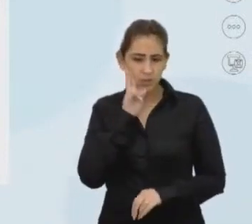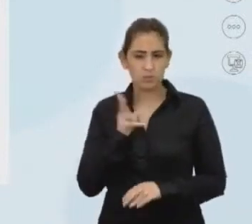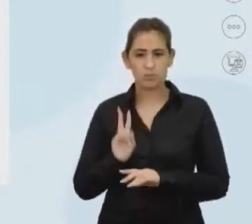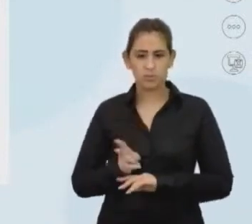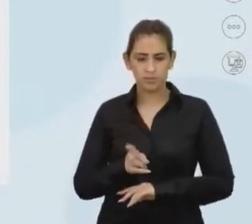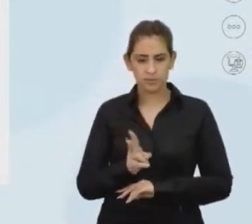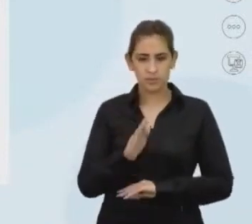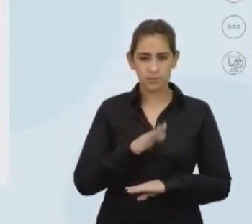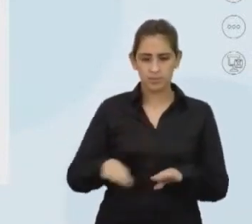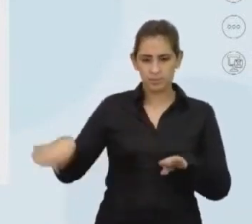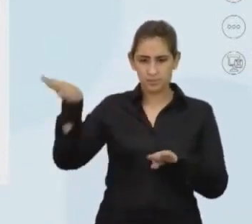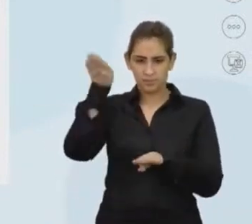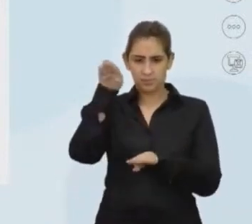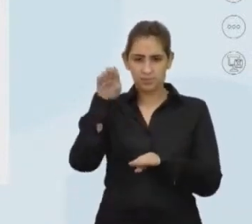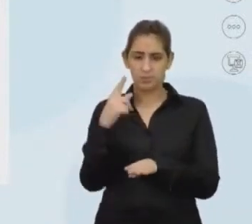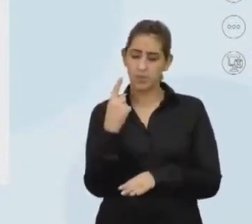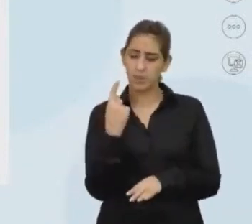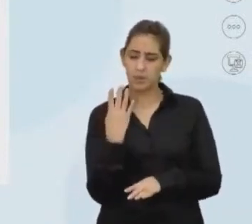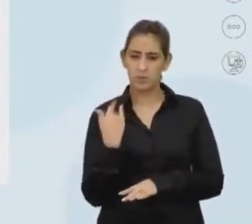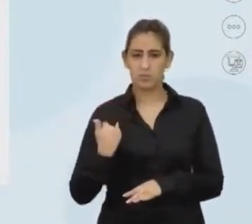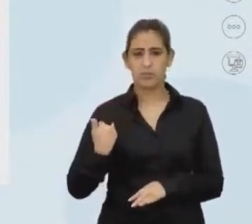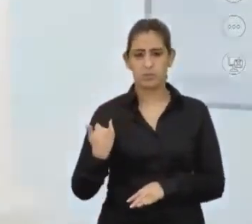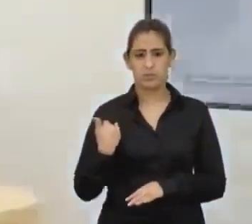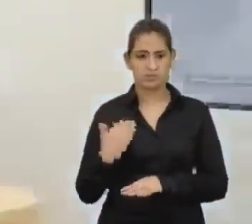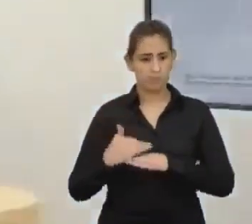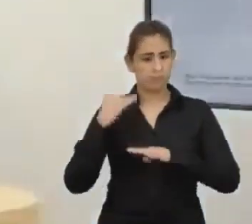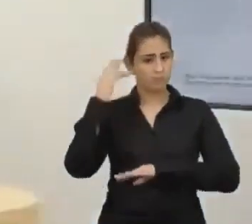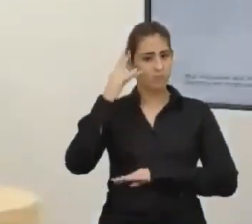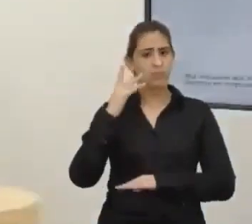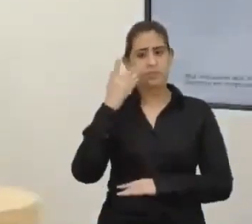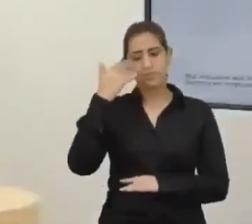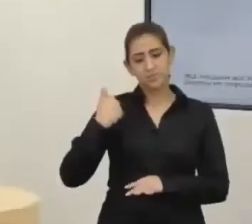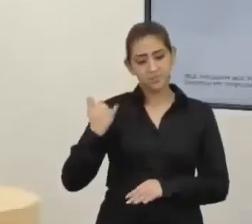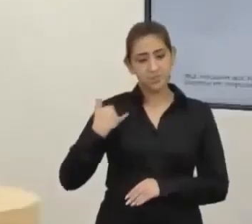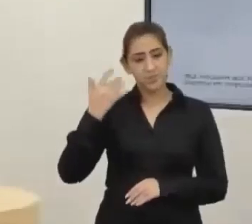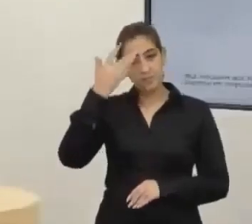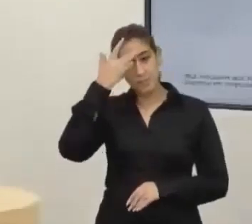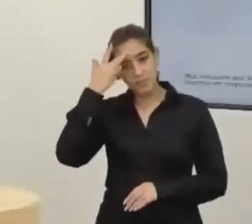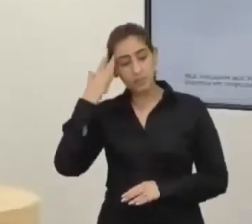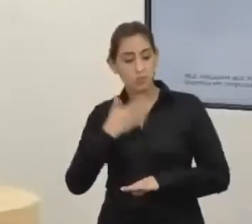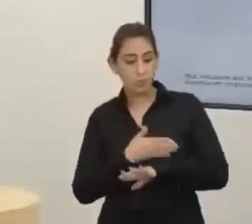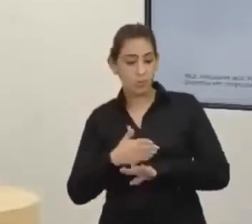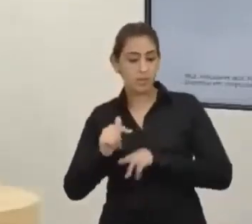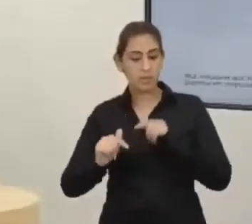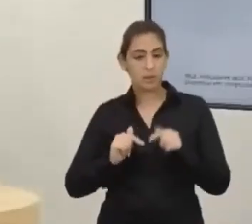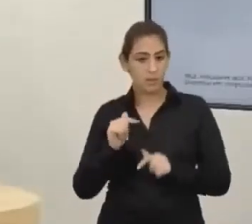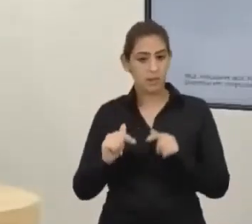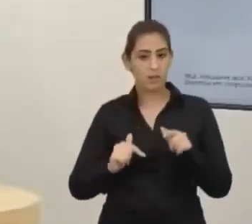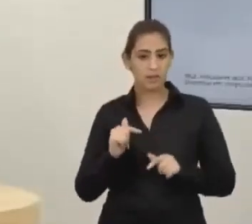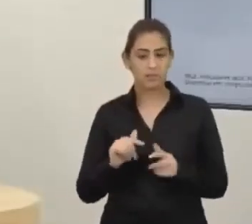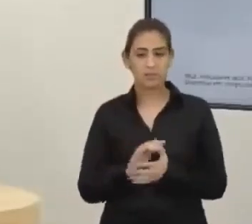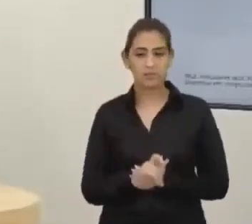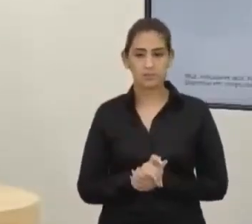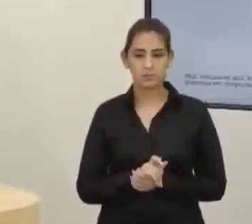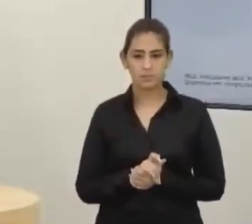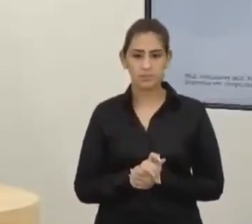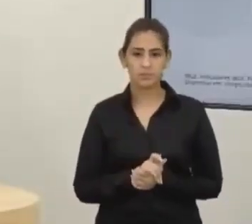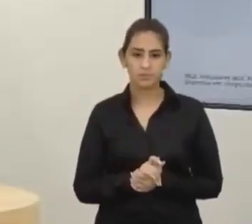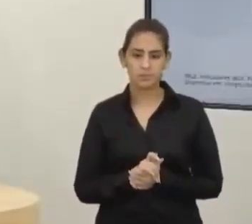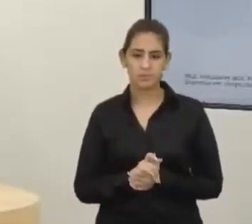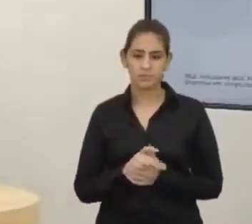Sempre acima de 14 anos né que a idade Aí que as pessoas iniciam eu trabalho logicamente cada